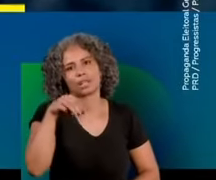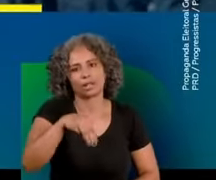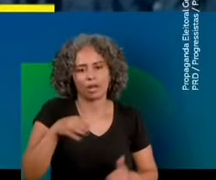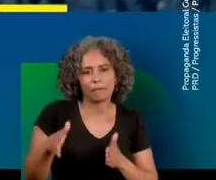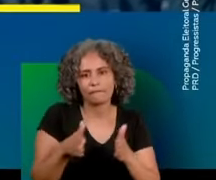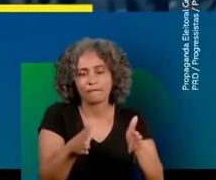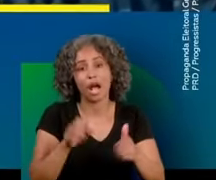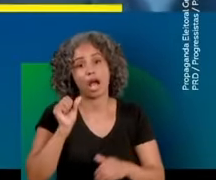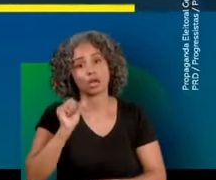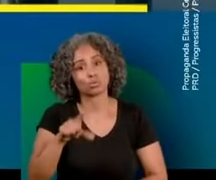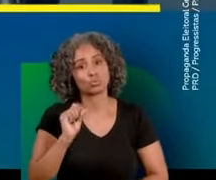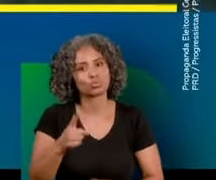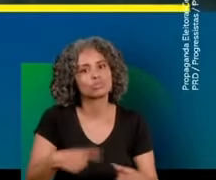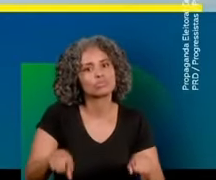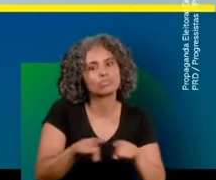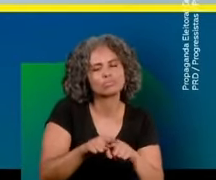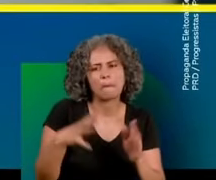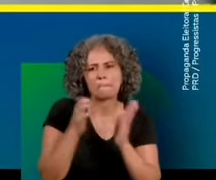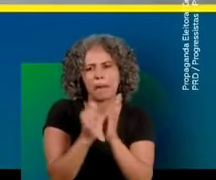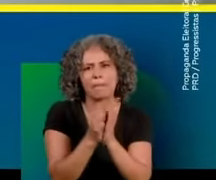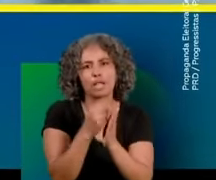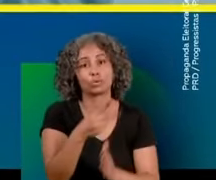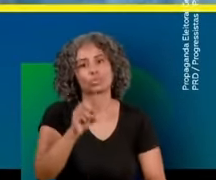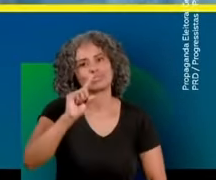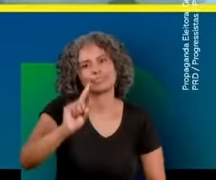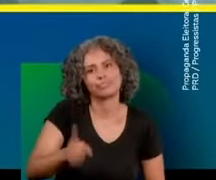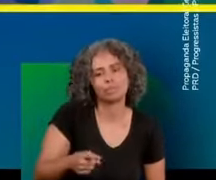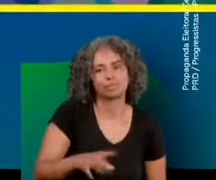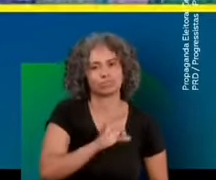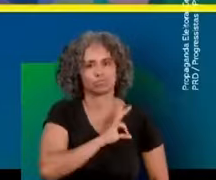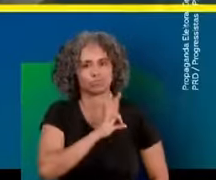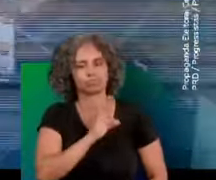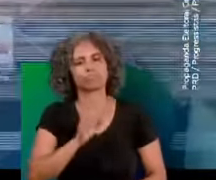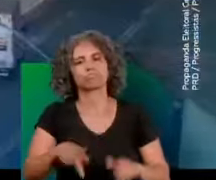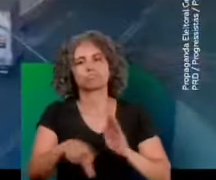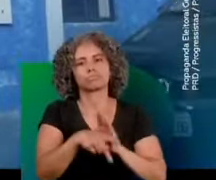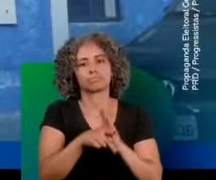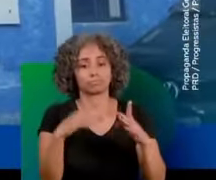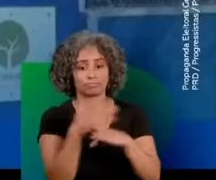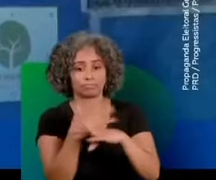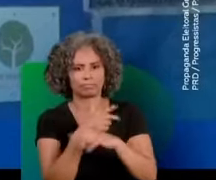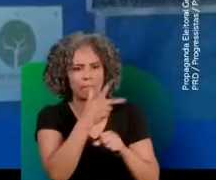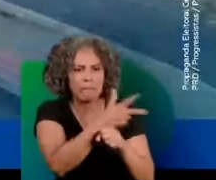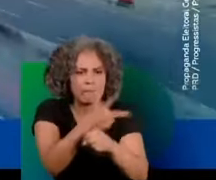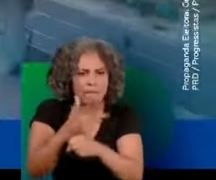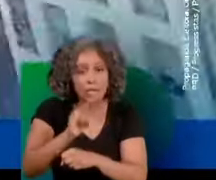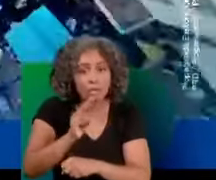mais 2.000 GCMs e instalar 1.500 câmeras inteligentes nas escolas.